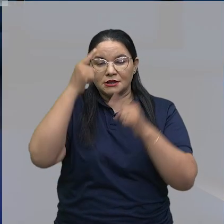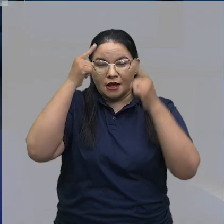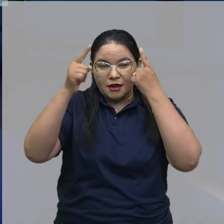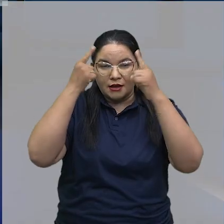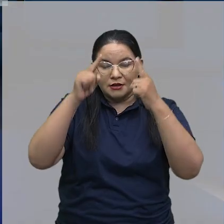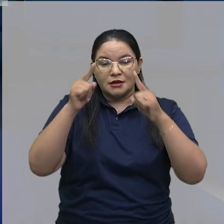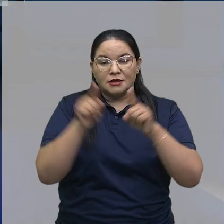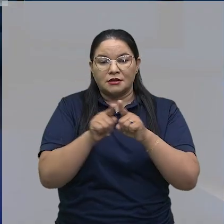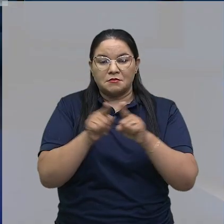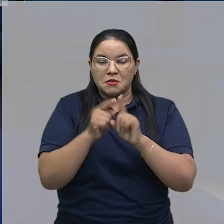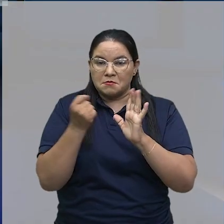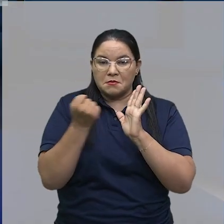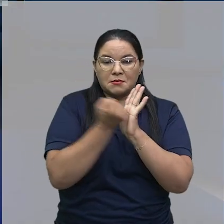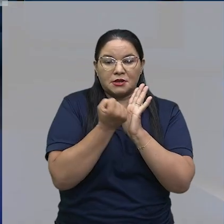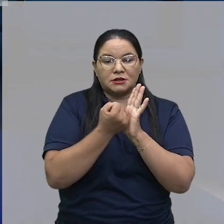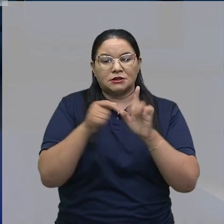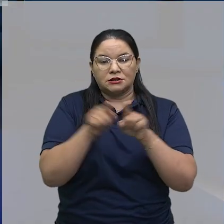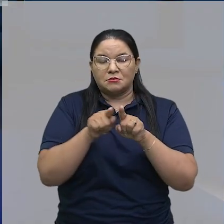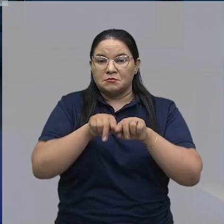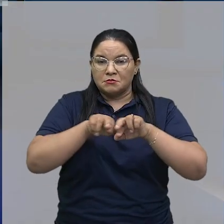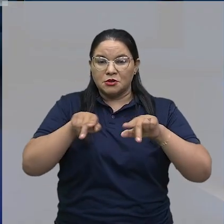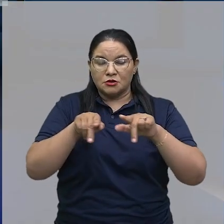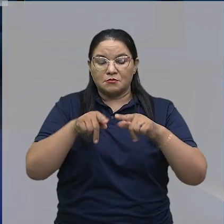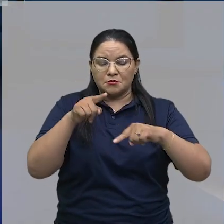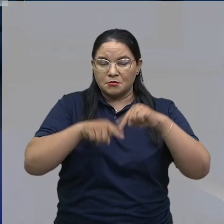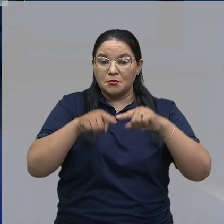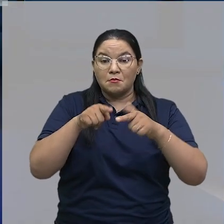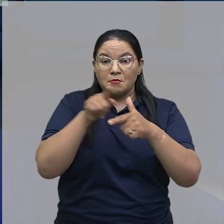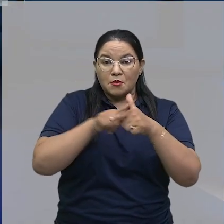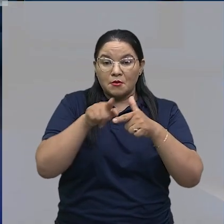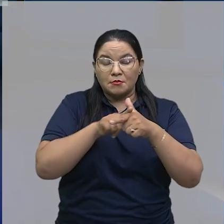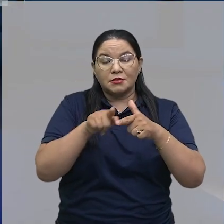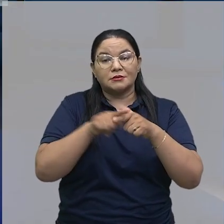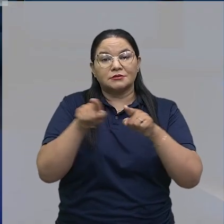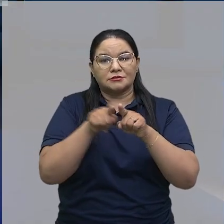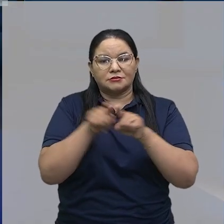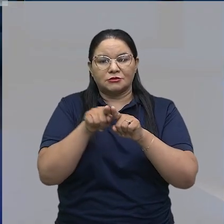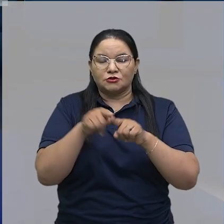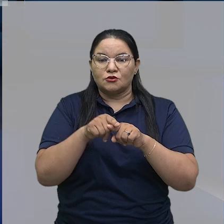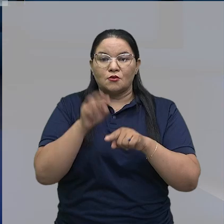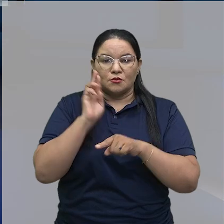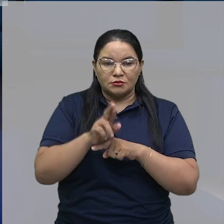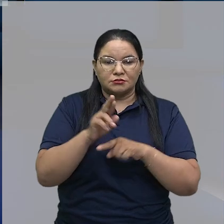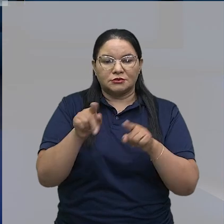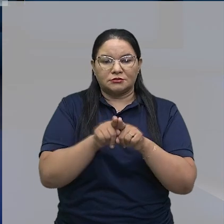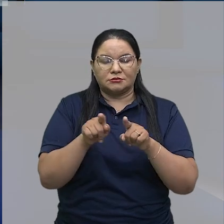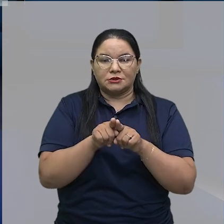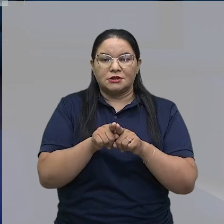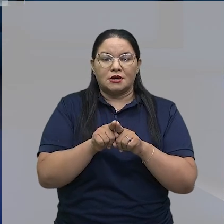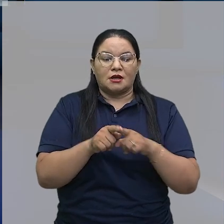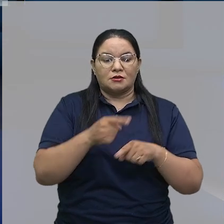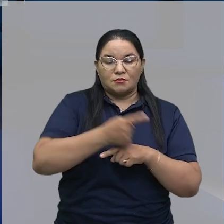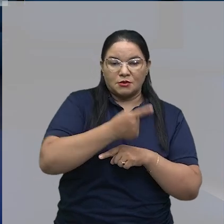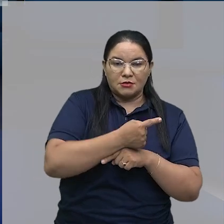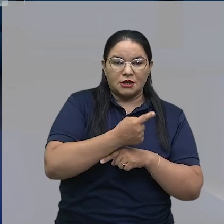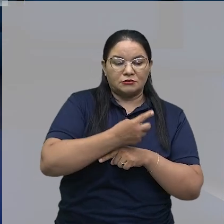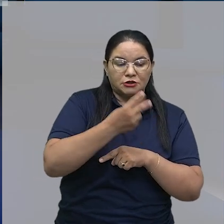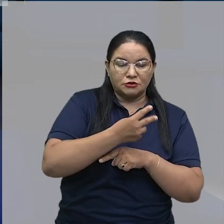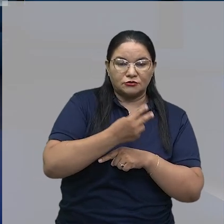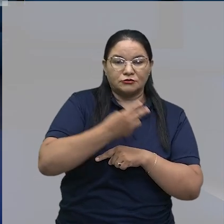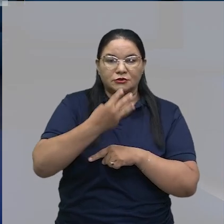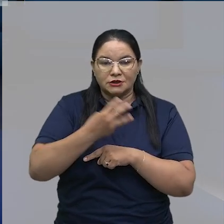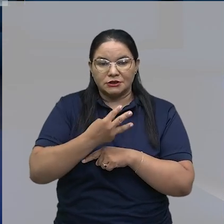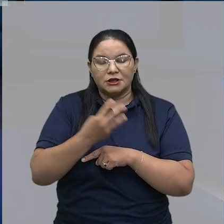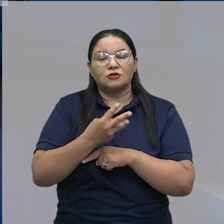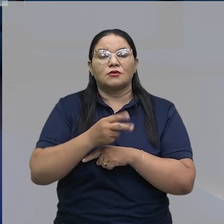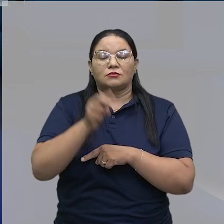softwares e novas soluções para os problemas lá do setor primário, secundário e terciário. Então, ele apoia os outros